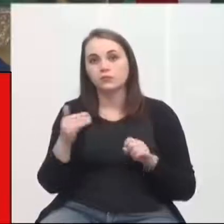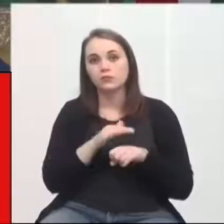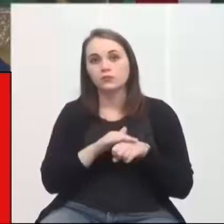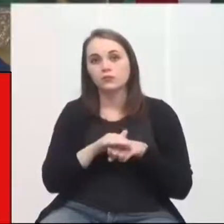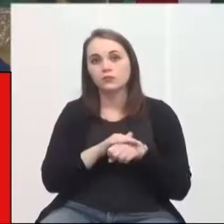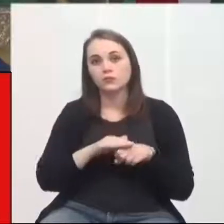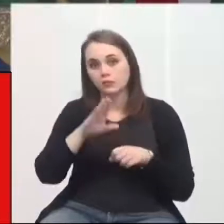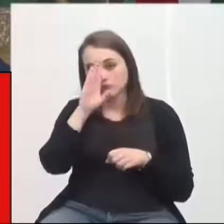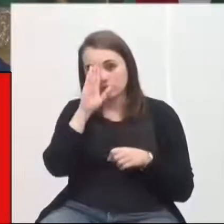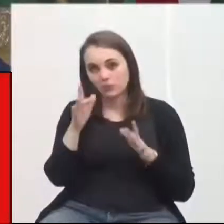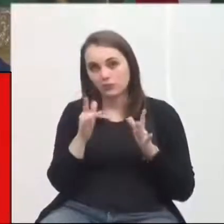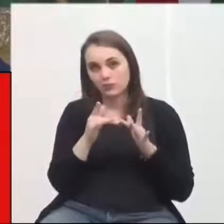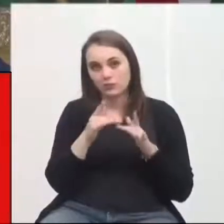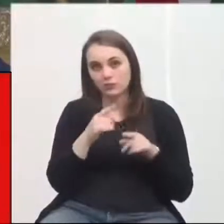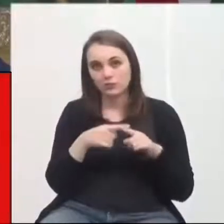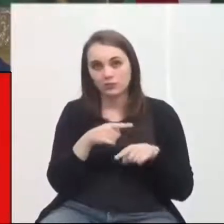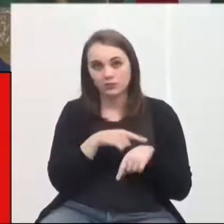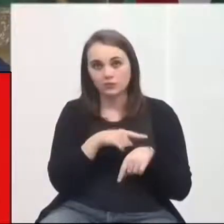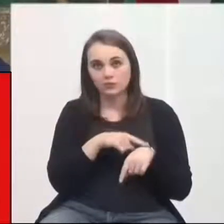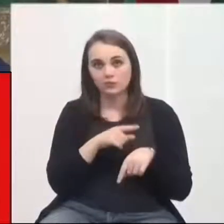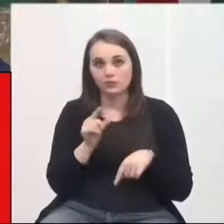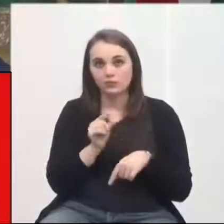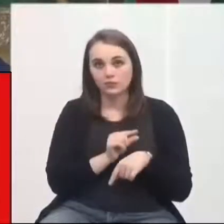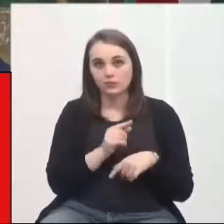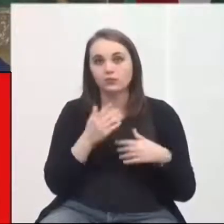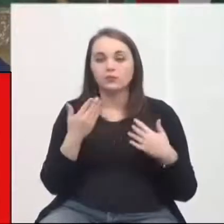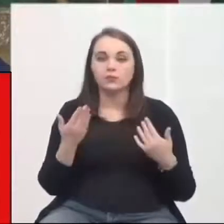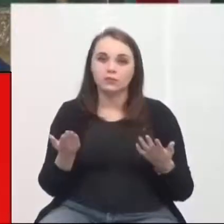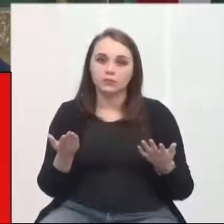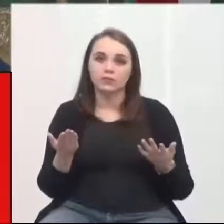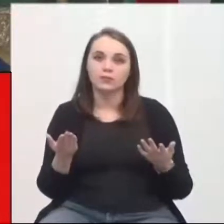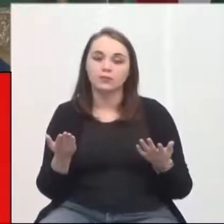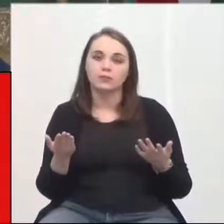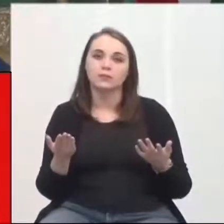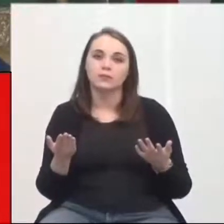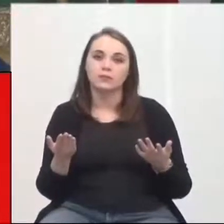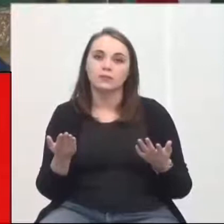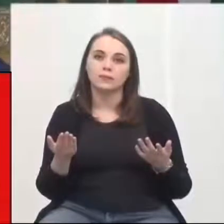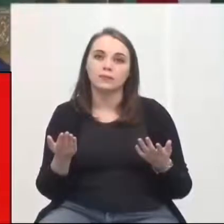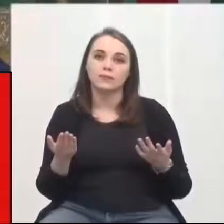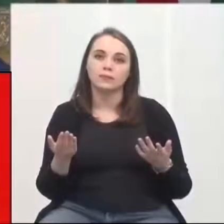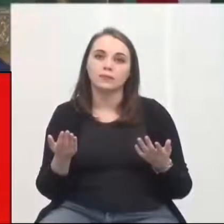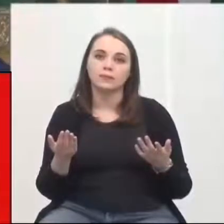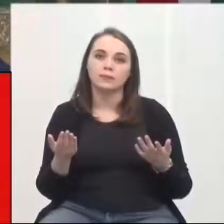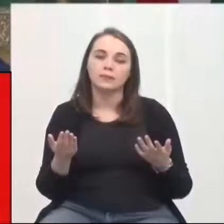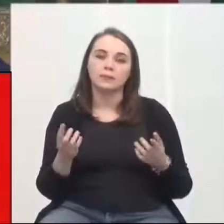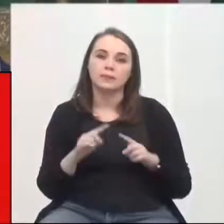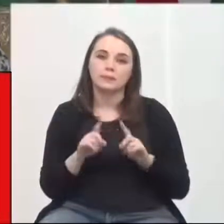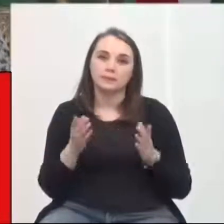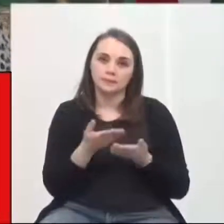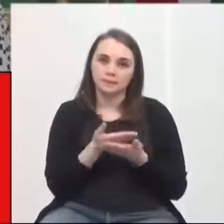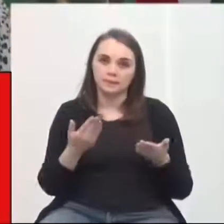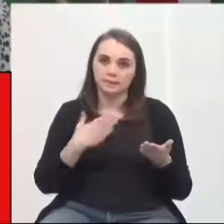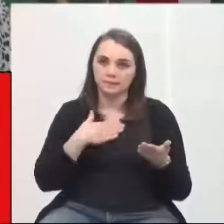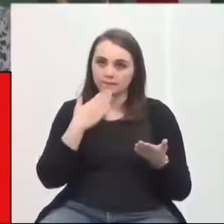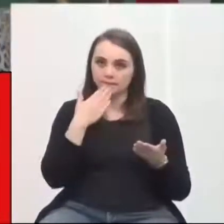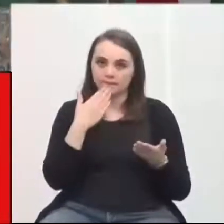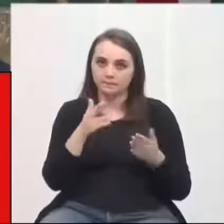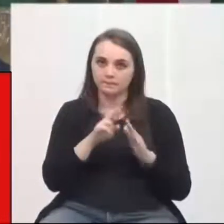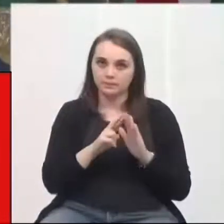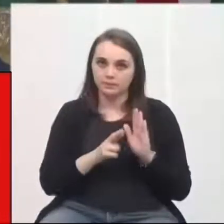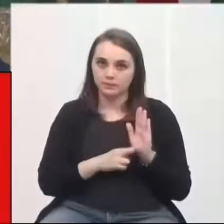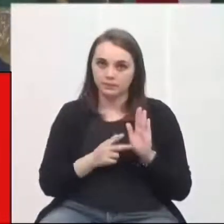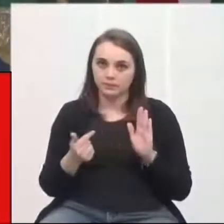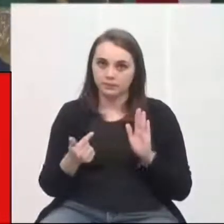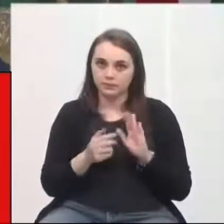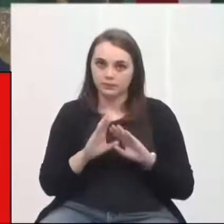de falar, porque o tempo também ele teve que responder todos os vereadores e a gente não pôde conversar. Mas é isso, é o meu pedido, meu requerimento